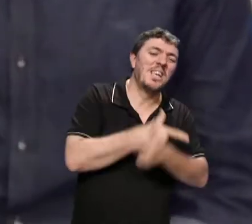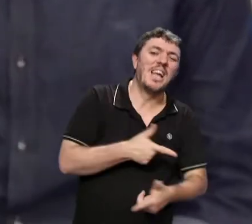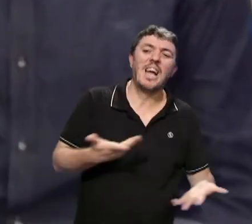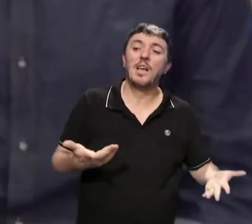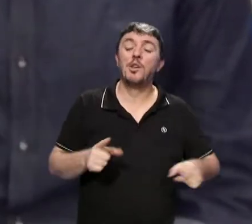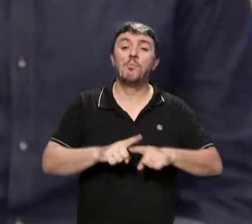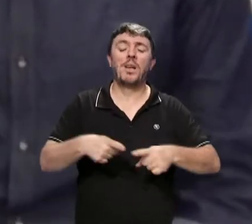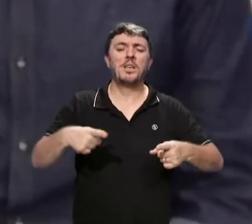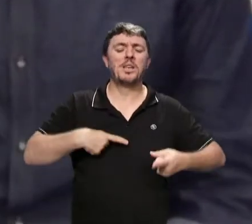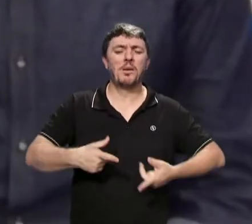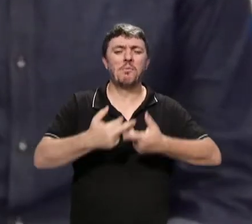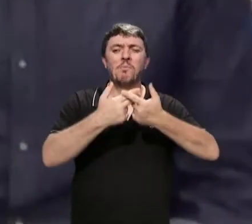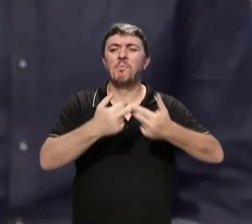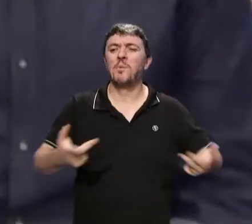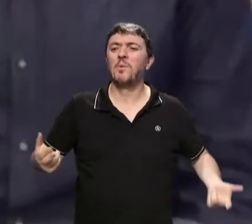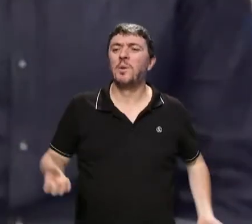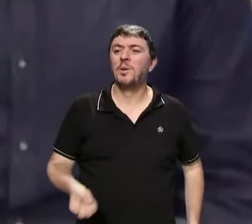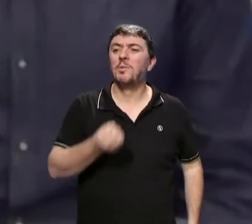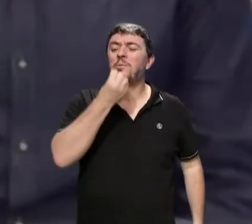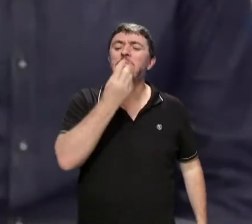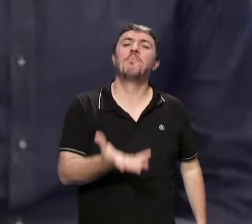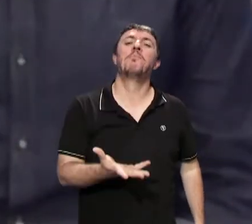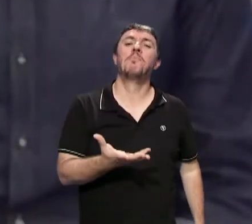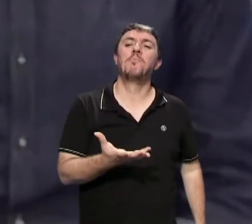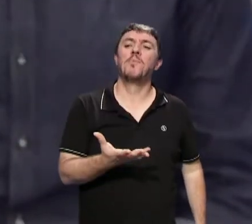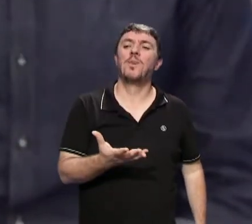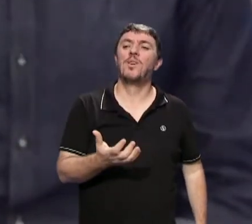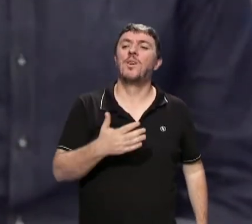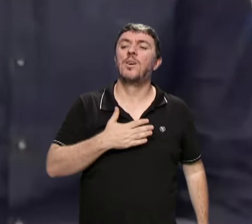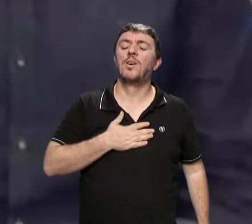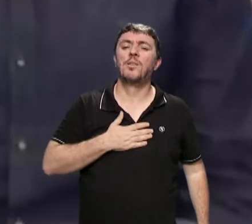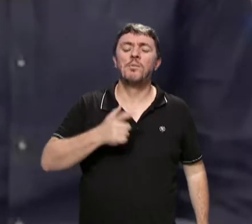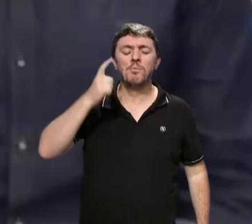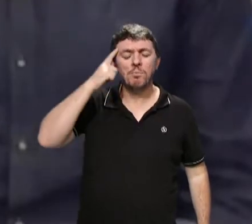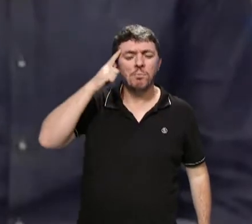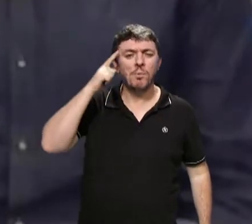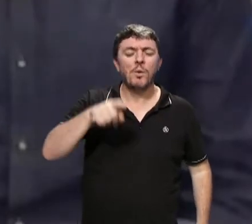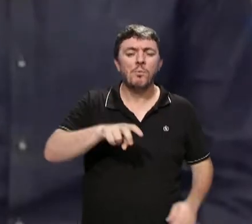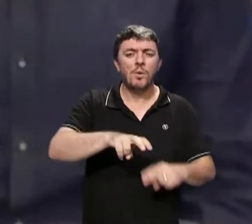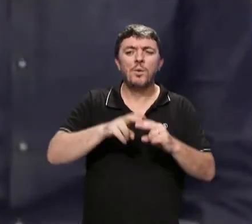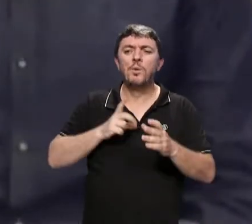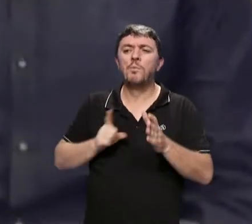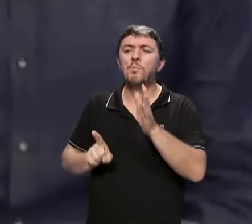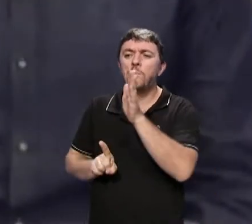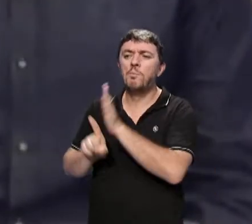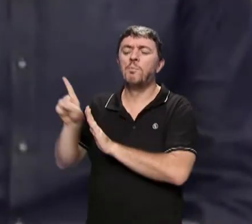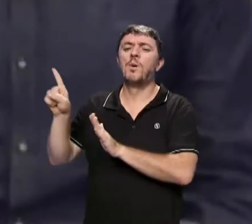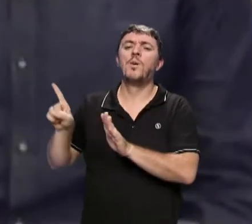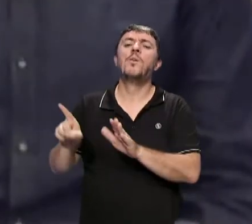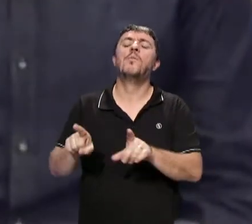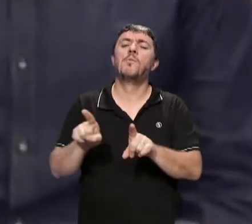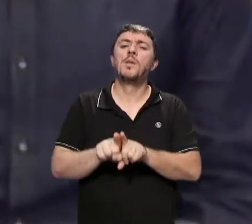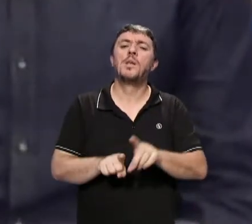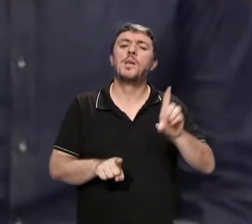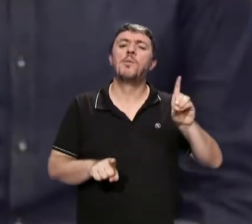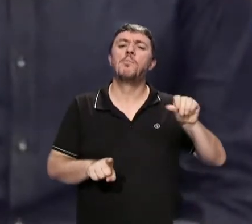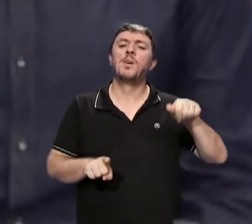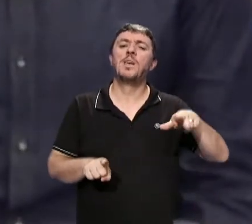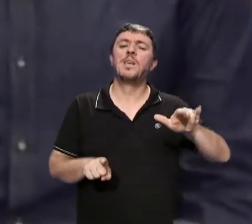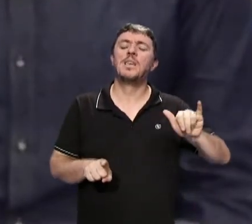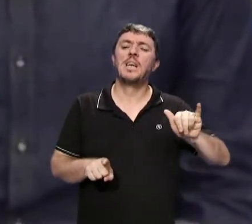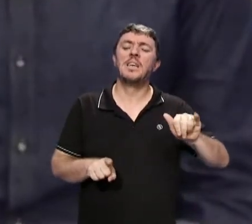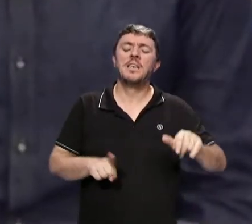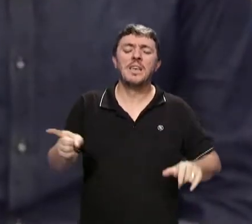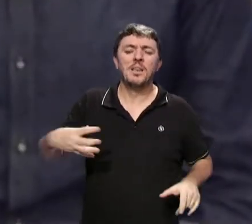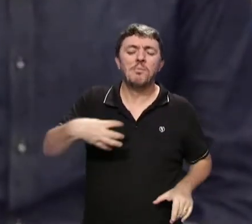boas que a gente fez na vida em primeiro lugar. Eu tava pensando muito isso. Por isso que eu perguntei pra você, e eu quero saber até da Dani também. Se vocês têm esse momento, Guilherme, na vida, de